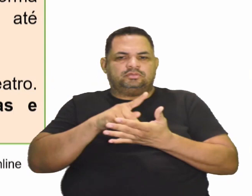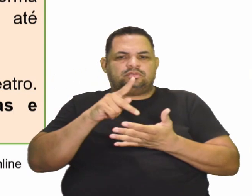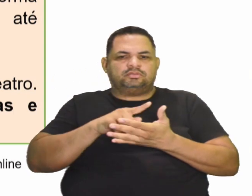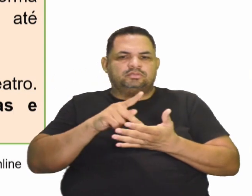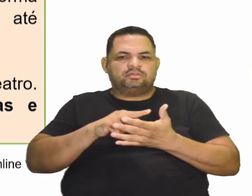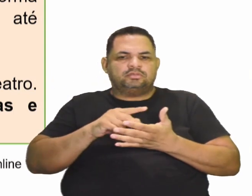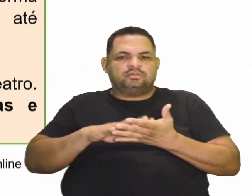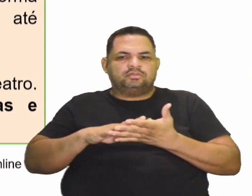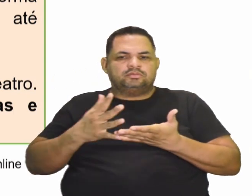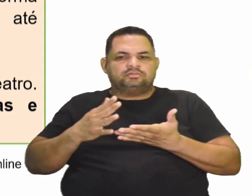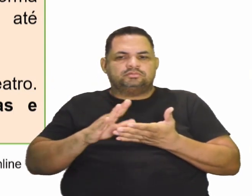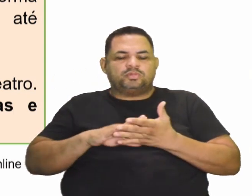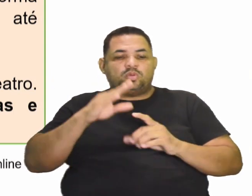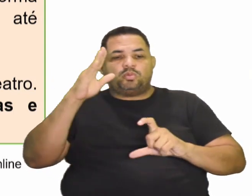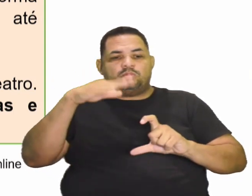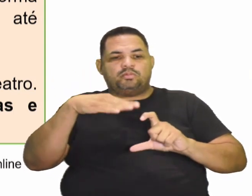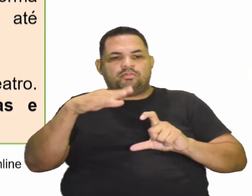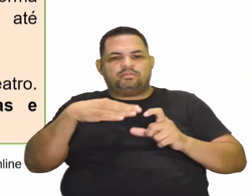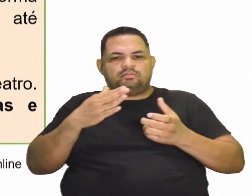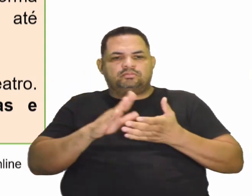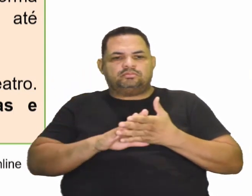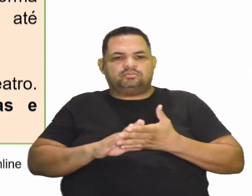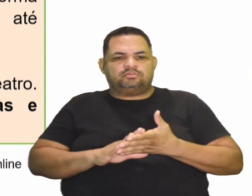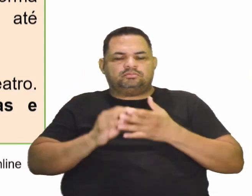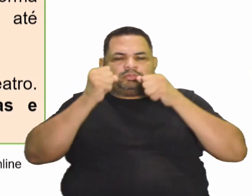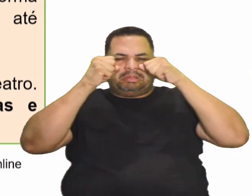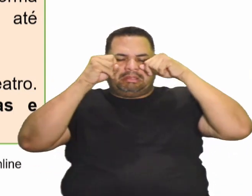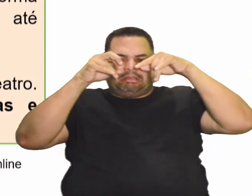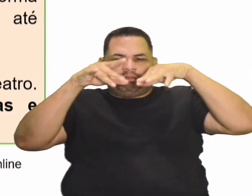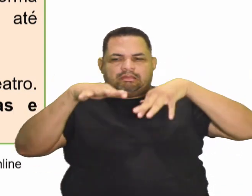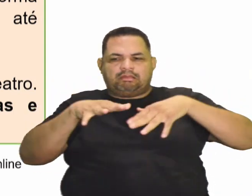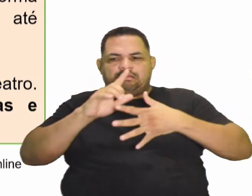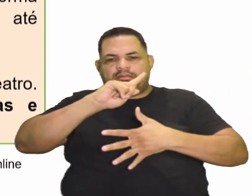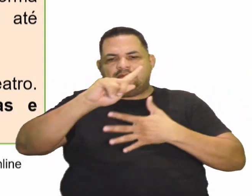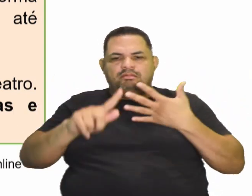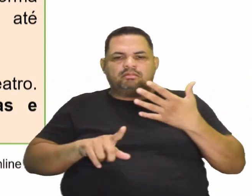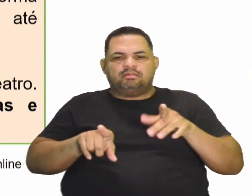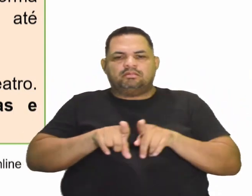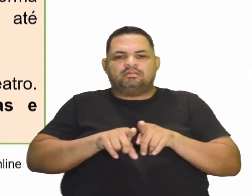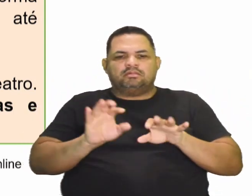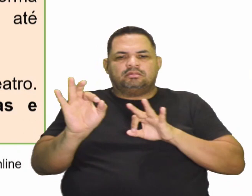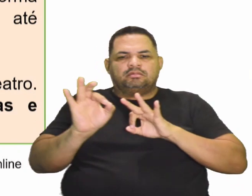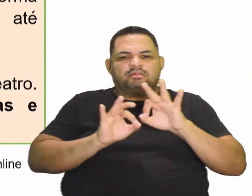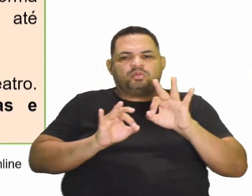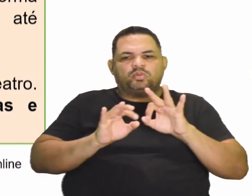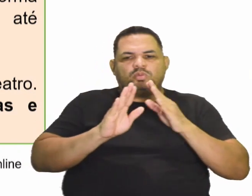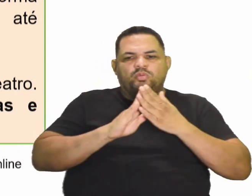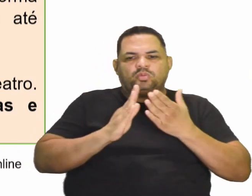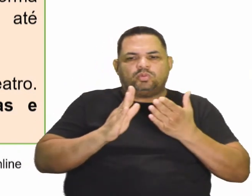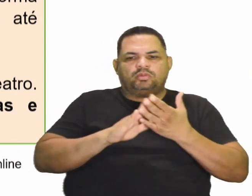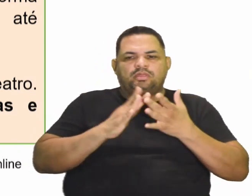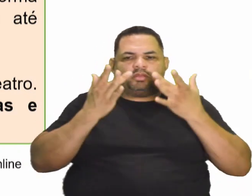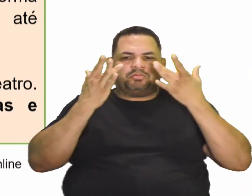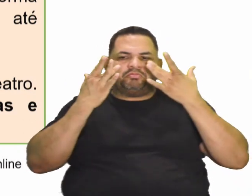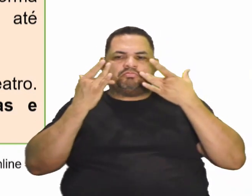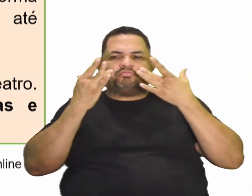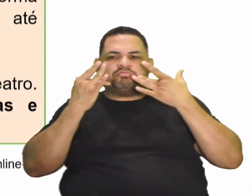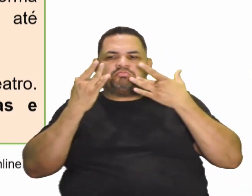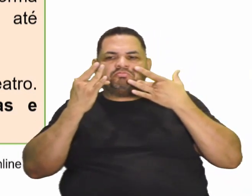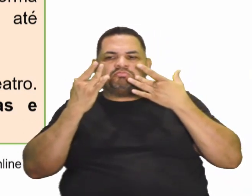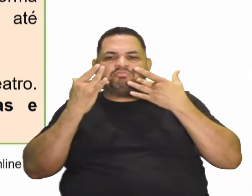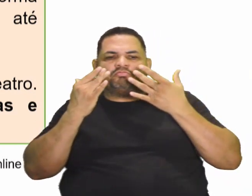ou mitológicos, e o gênero dramático, texto, então, encenado, ou seja, textos, né,